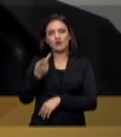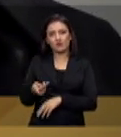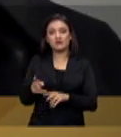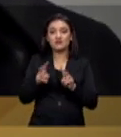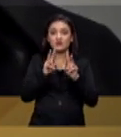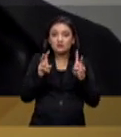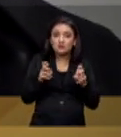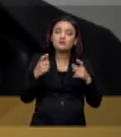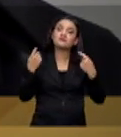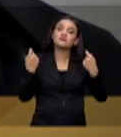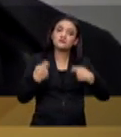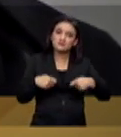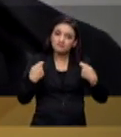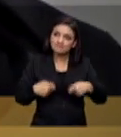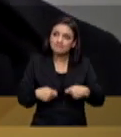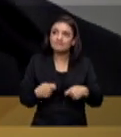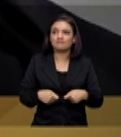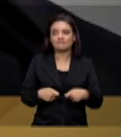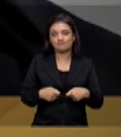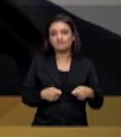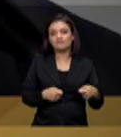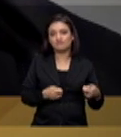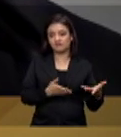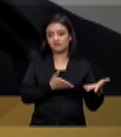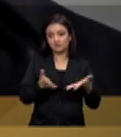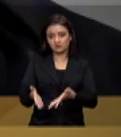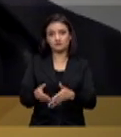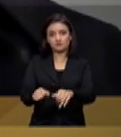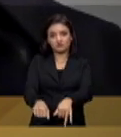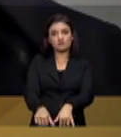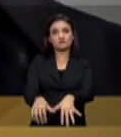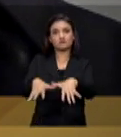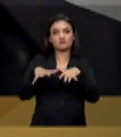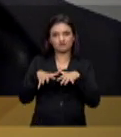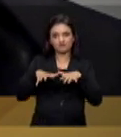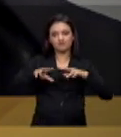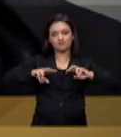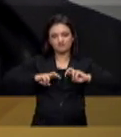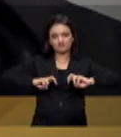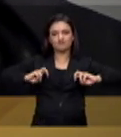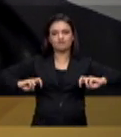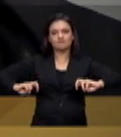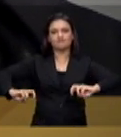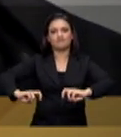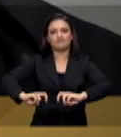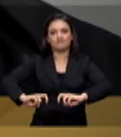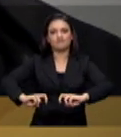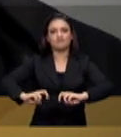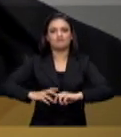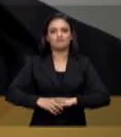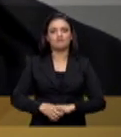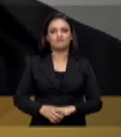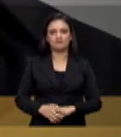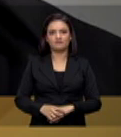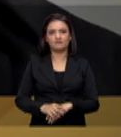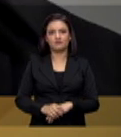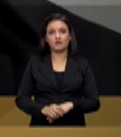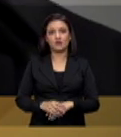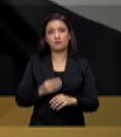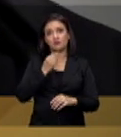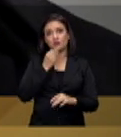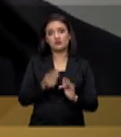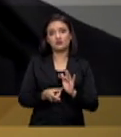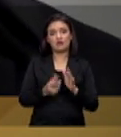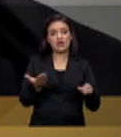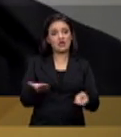necessariamente vir ao pleno. E eu diria mesmo que antes mesmo de uma liminar. Não